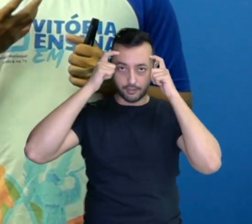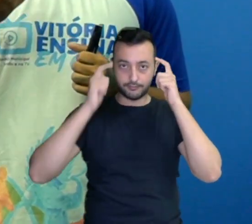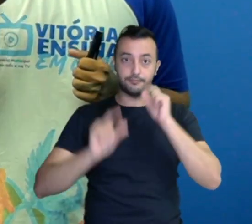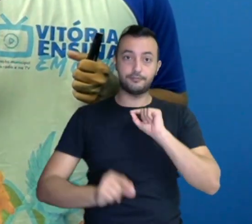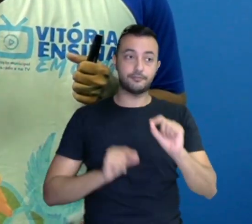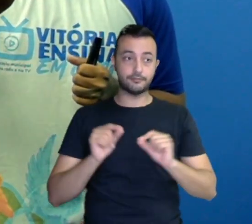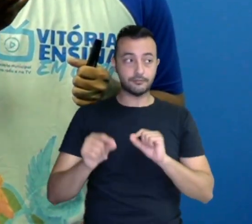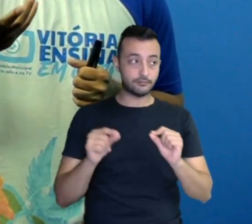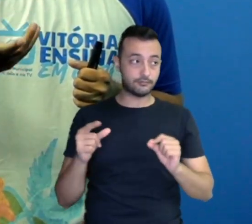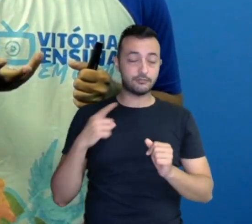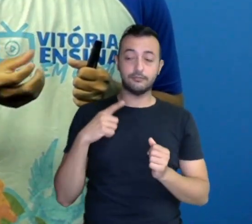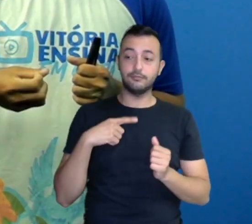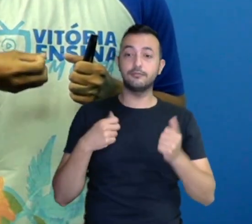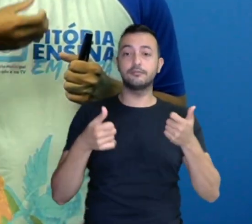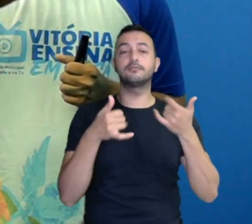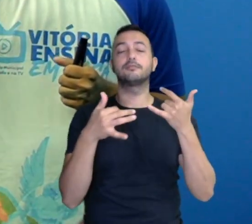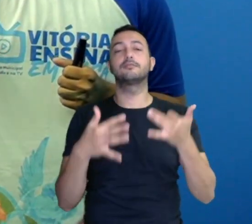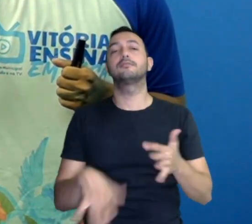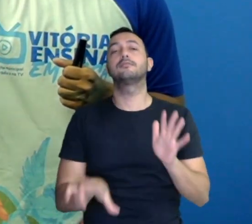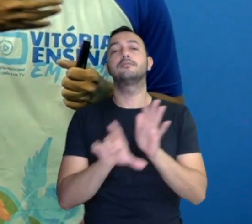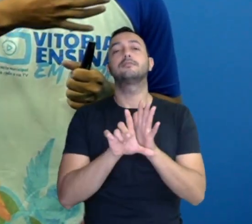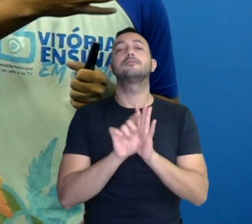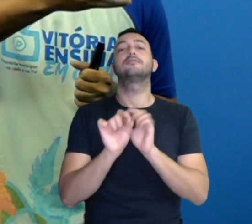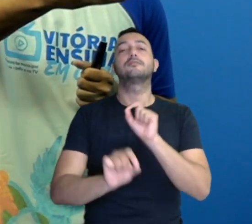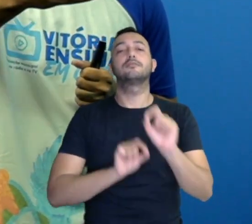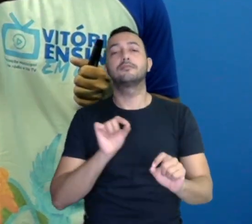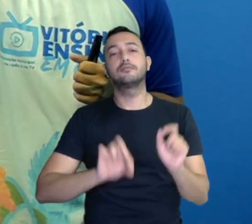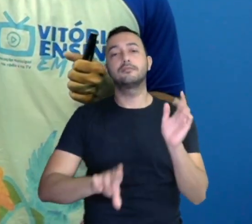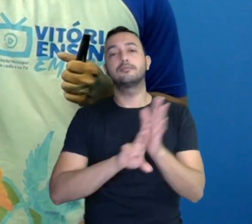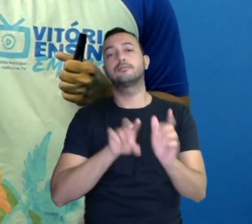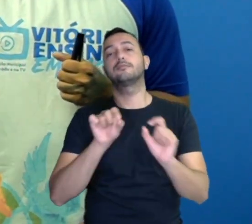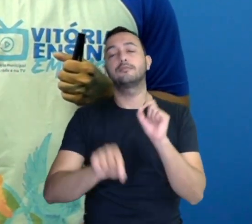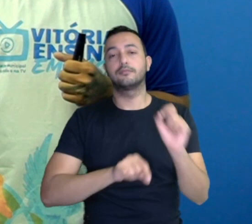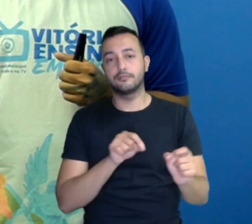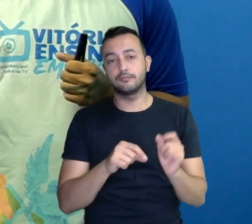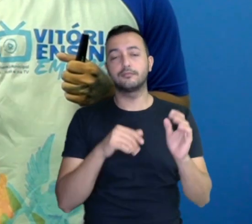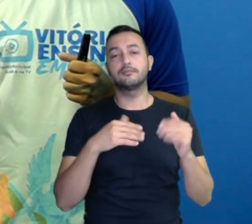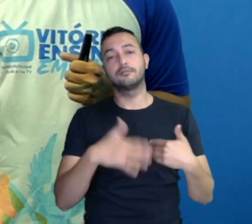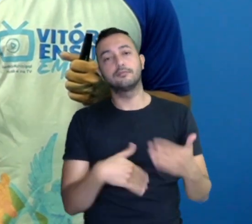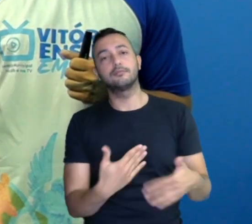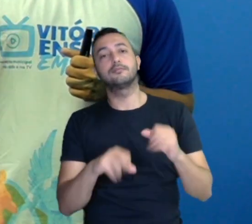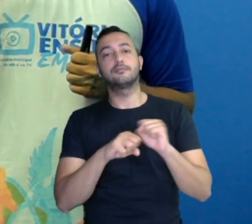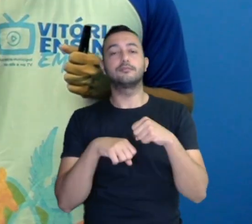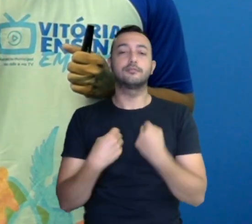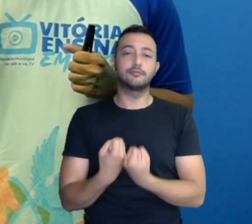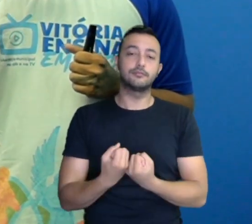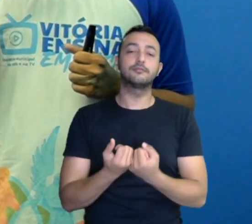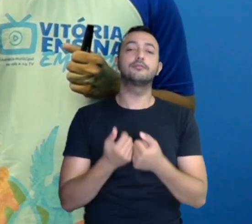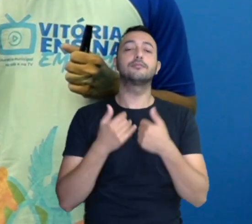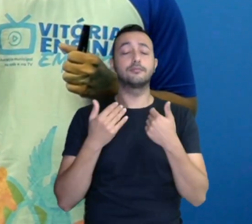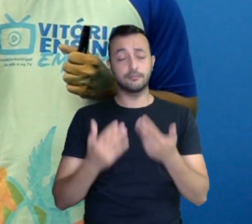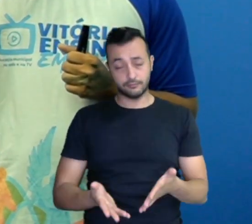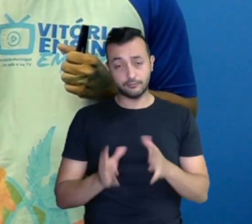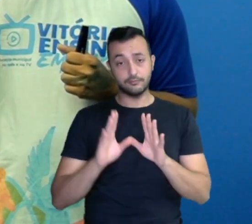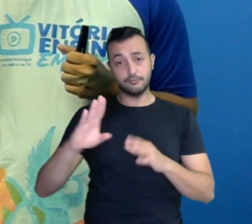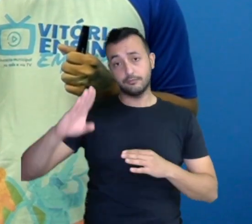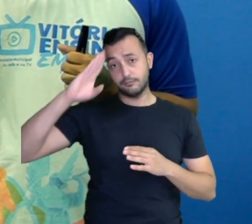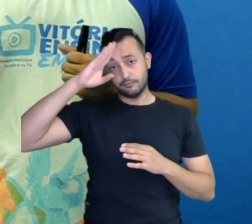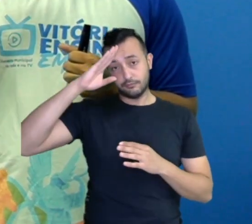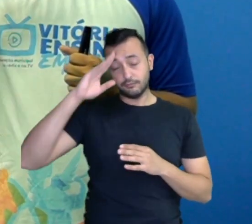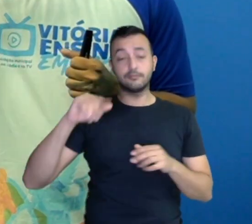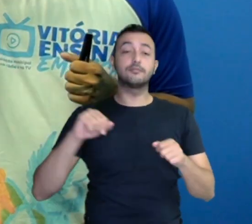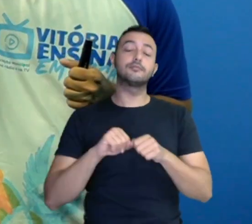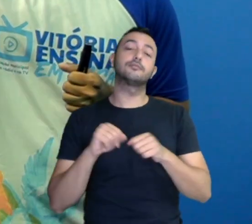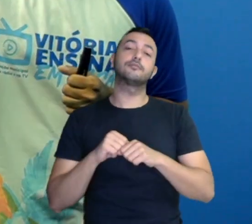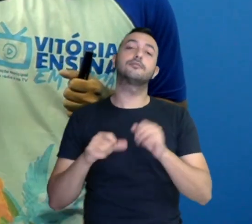eles diziam quais eram as leis, quais eram as regras que deviam ser desenvolvidas na sociedade, e os soldados eles faziam que